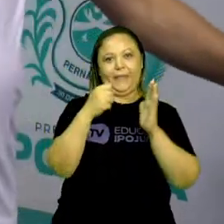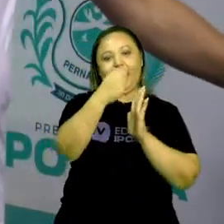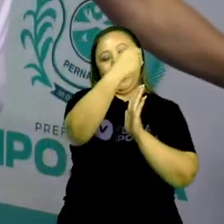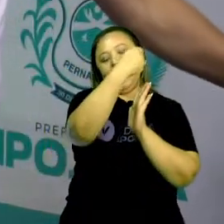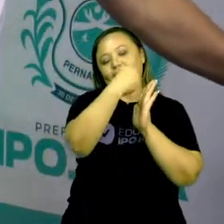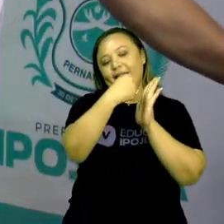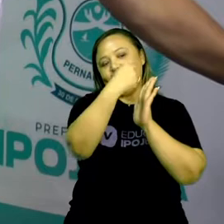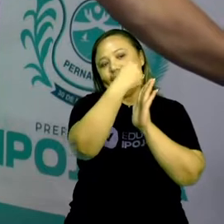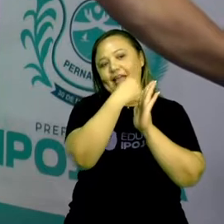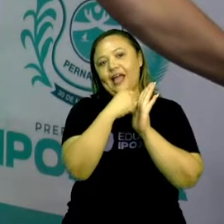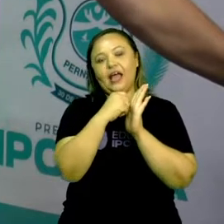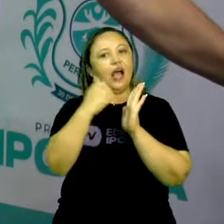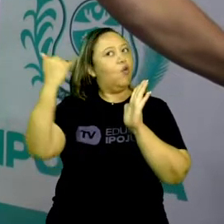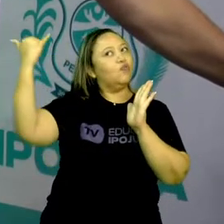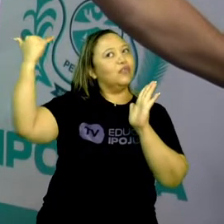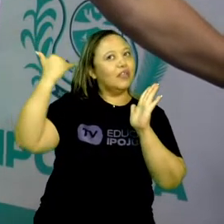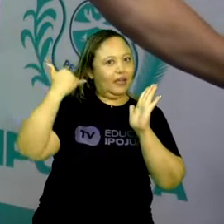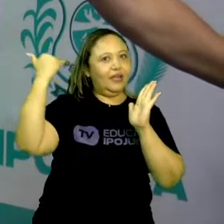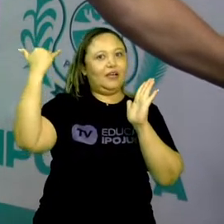55,